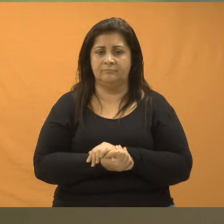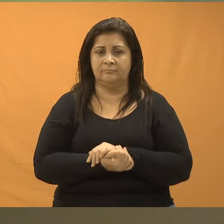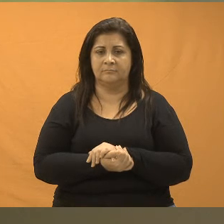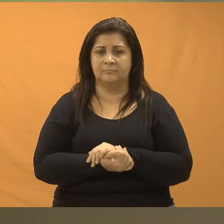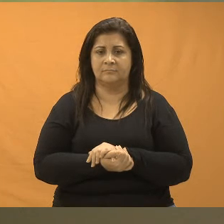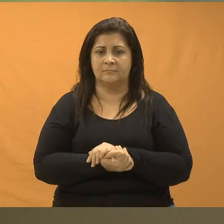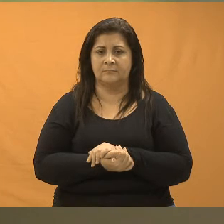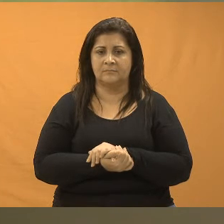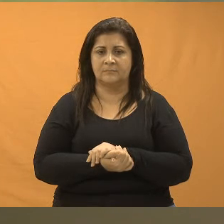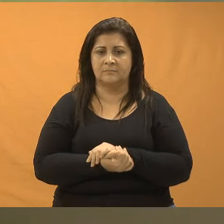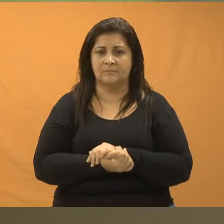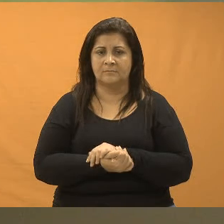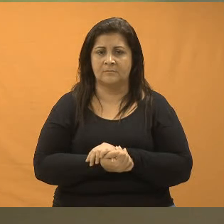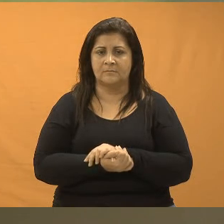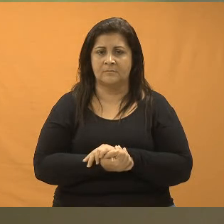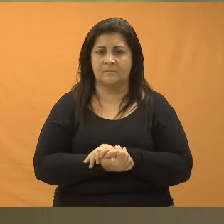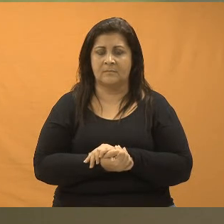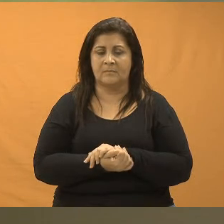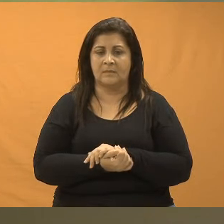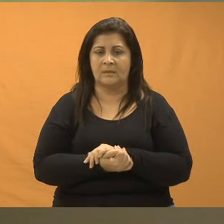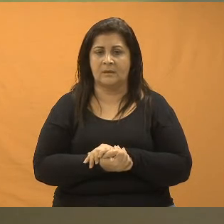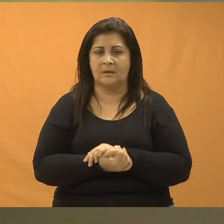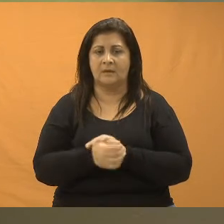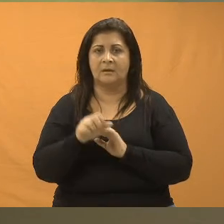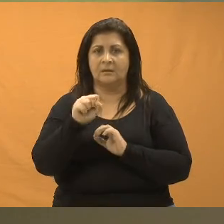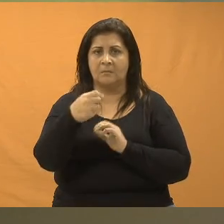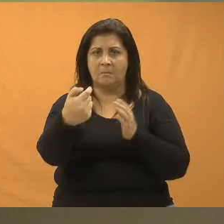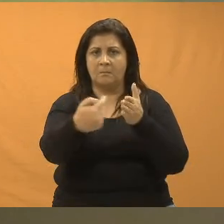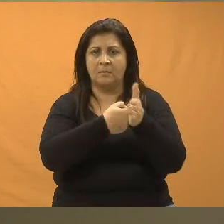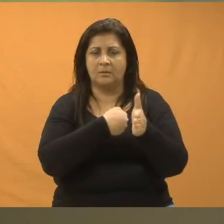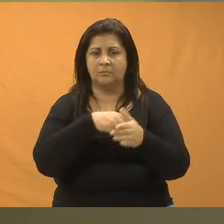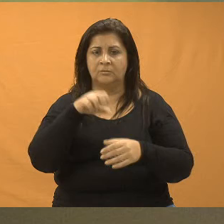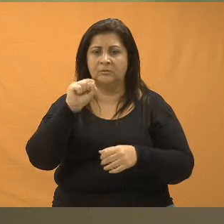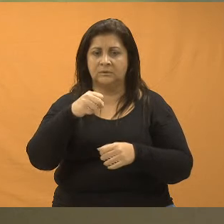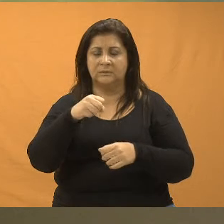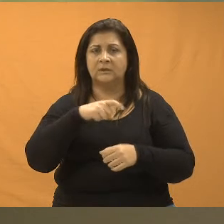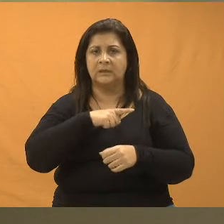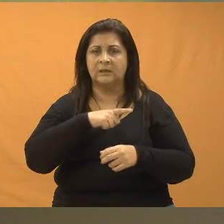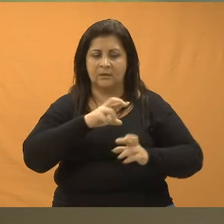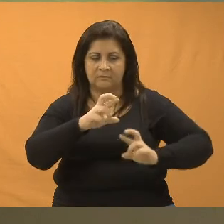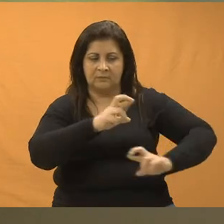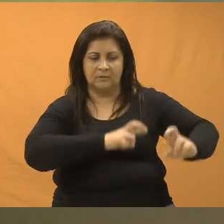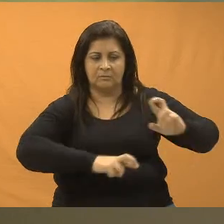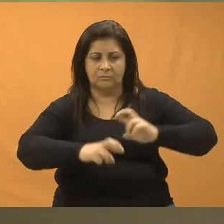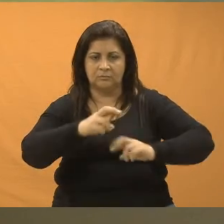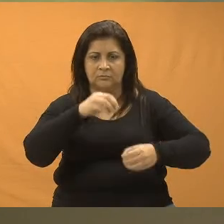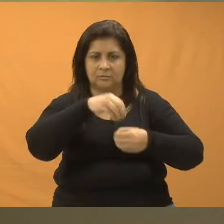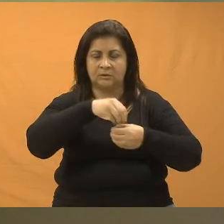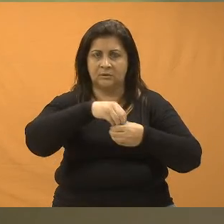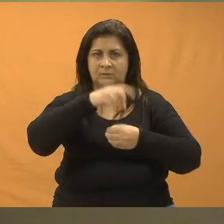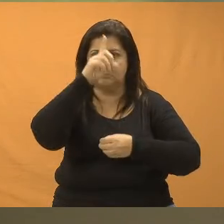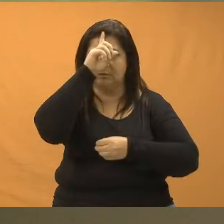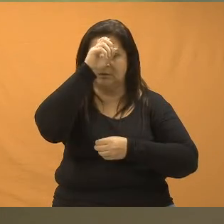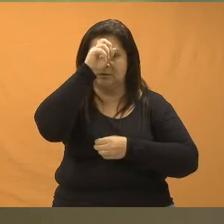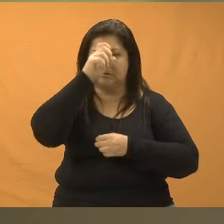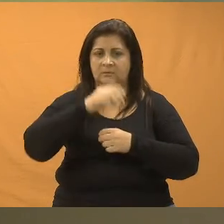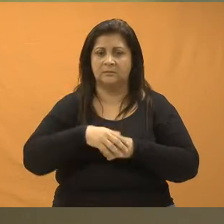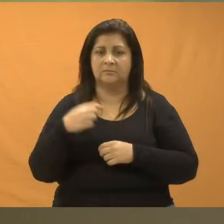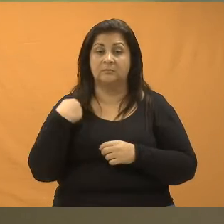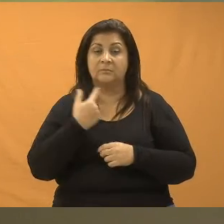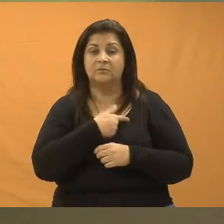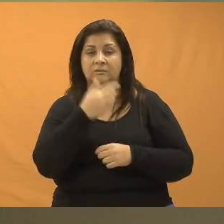passou batido, acho que nós não respondemos. Rogério, sim, foi feita uma auditoria na Santa Casa para a gente